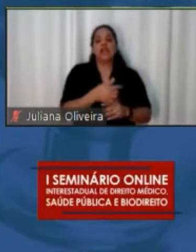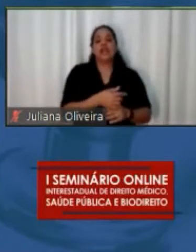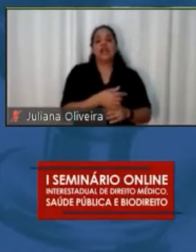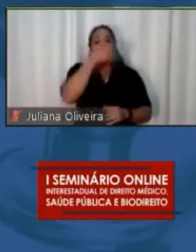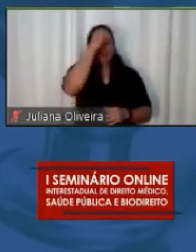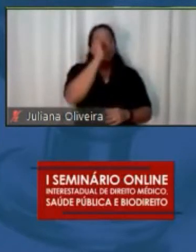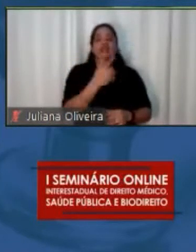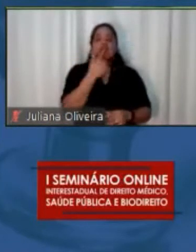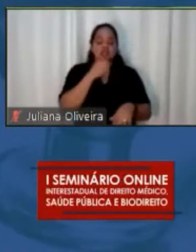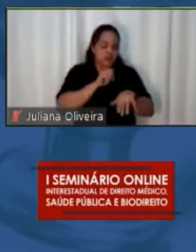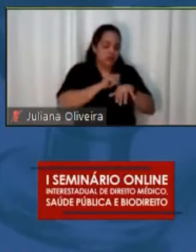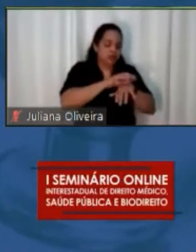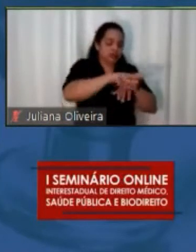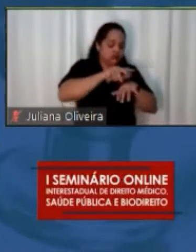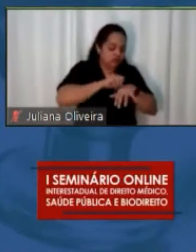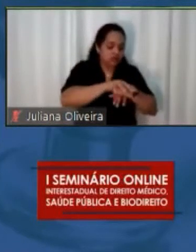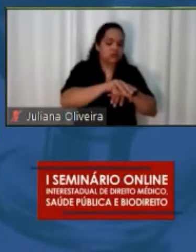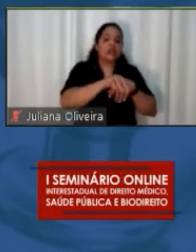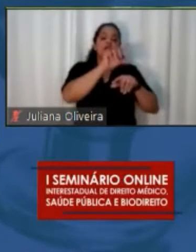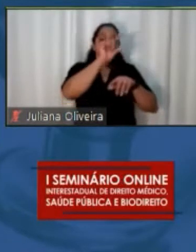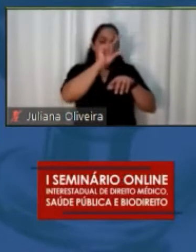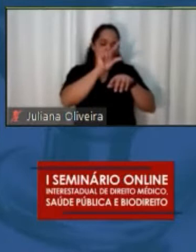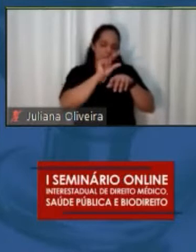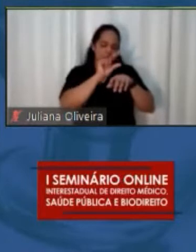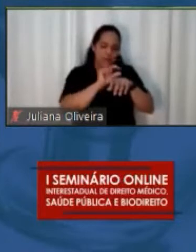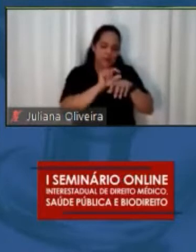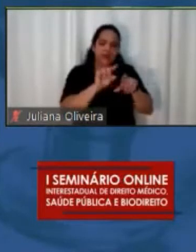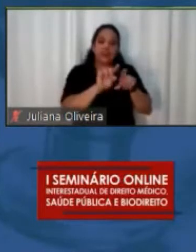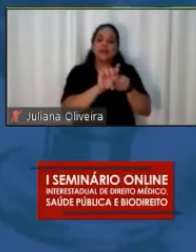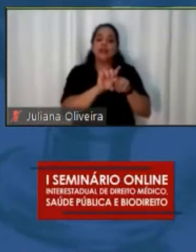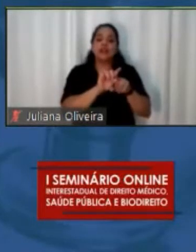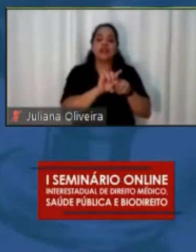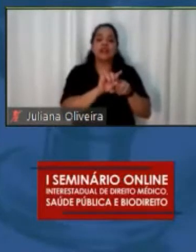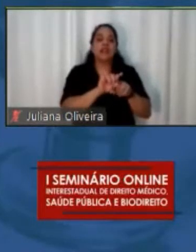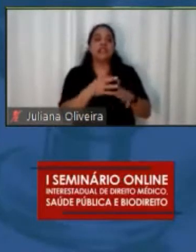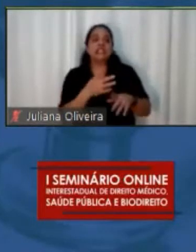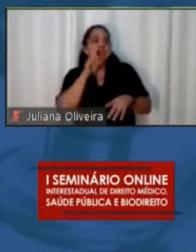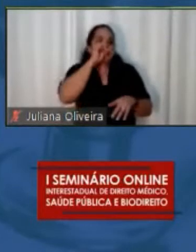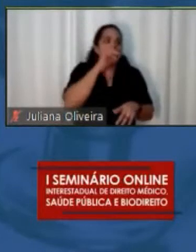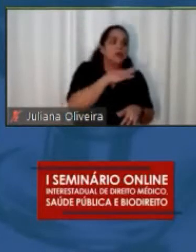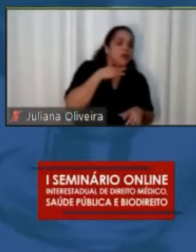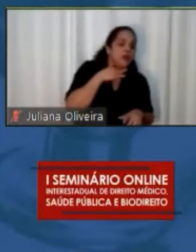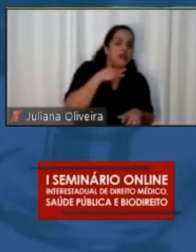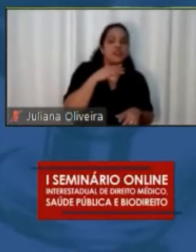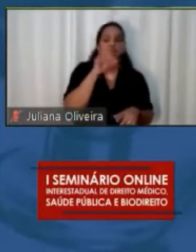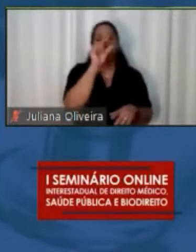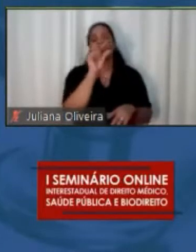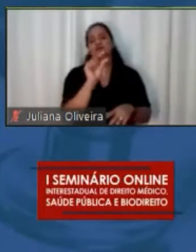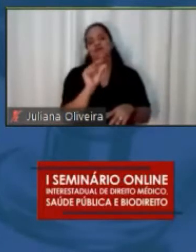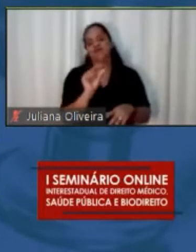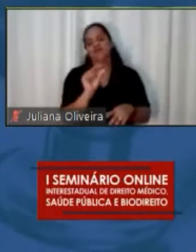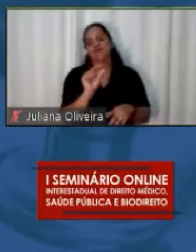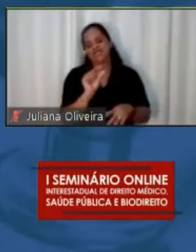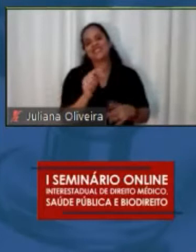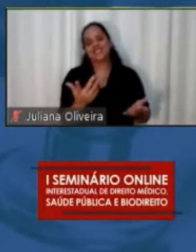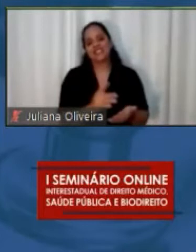reduz, além disso, o risco de morte relacionado ao sangramento. Portanto, é uma alternativa válida que